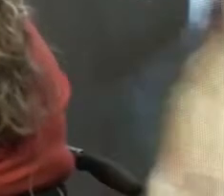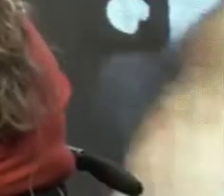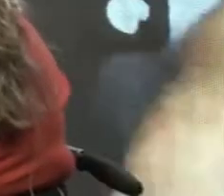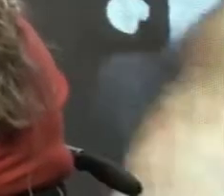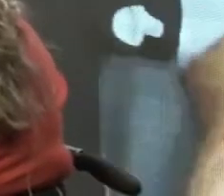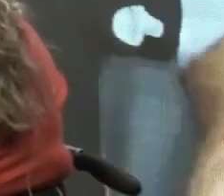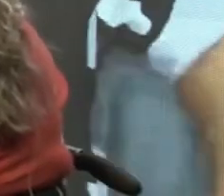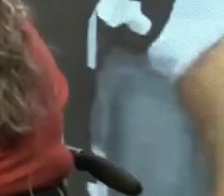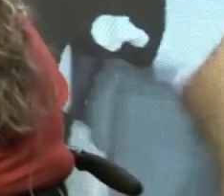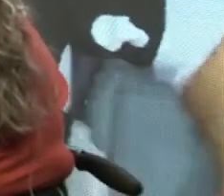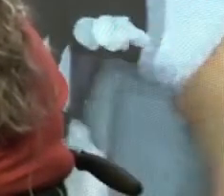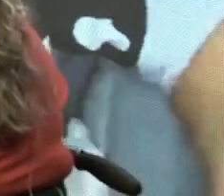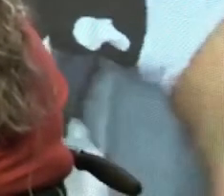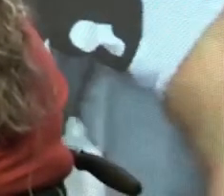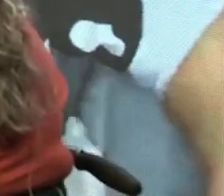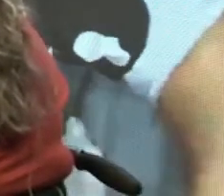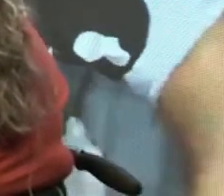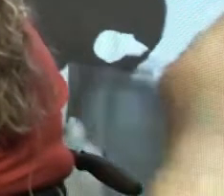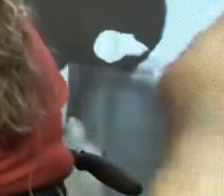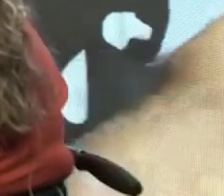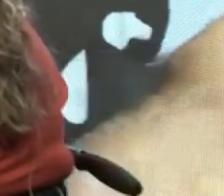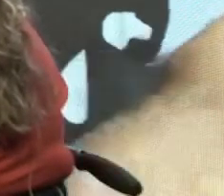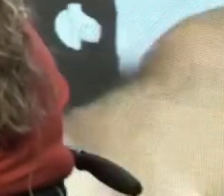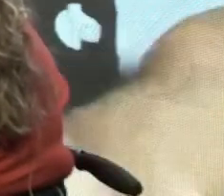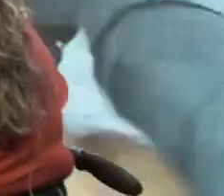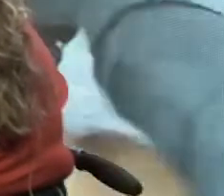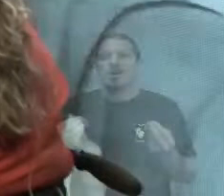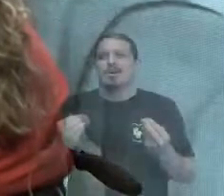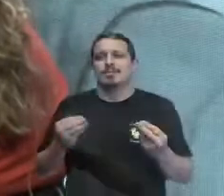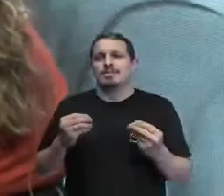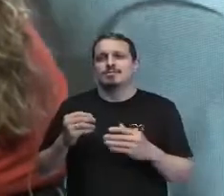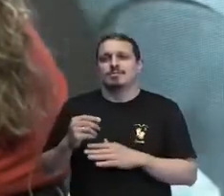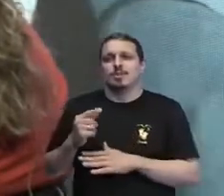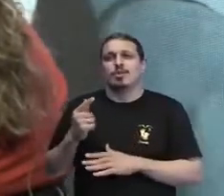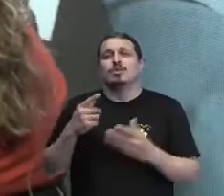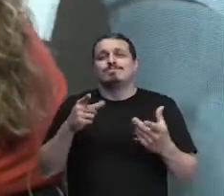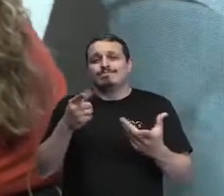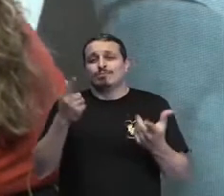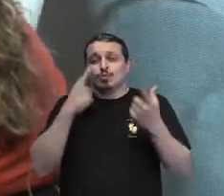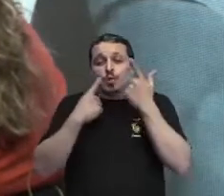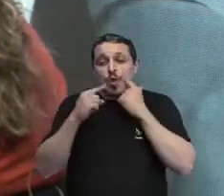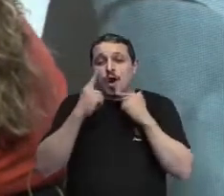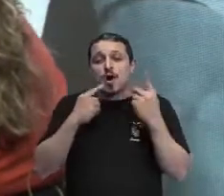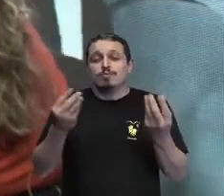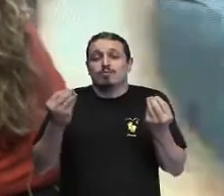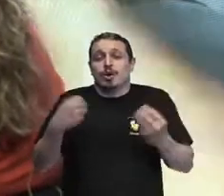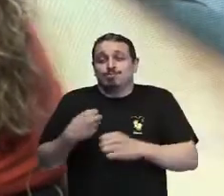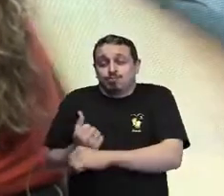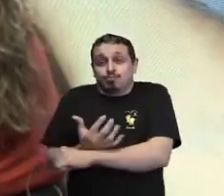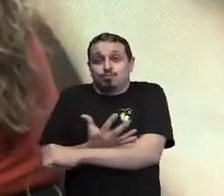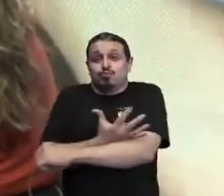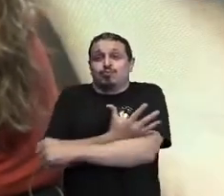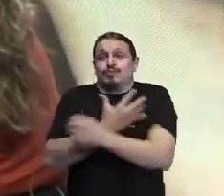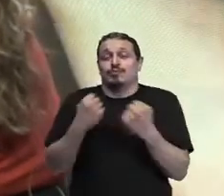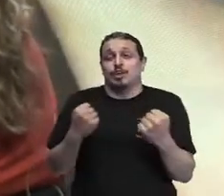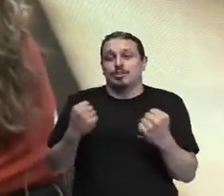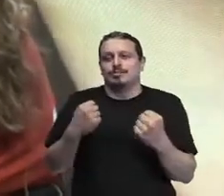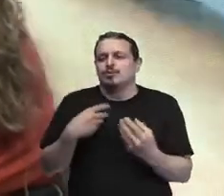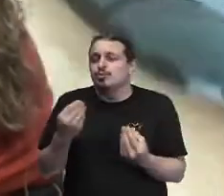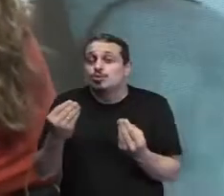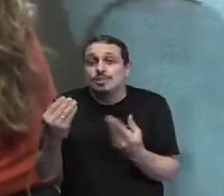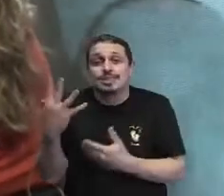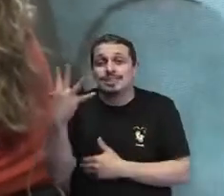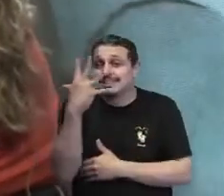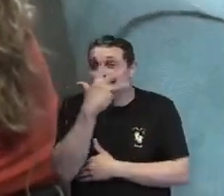chorar. possível isso, Tabata? Olha só. Acredita, pode acreditar. Pode acreditar que fez. Muito bonito, muito lindo.